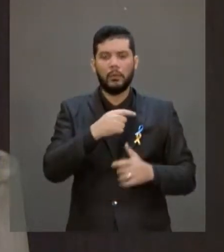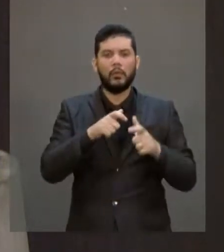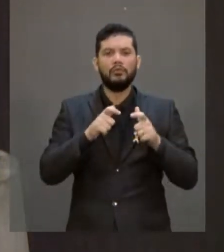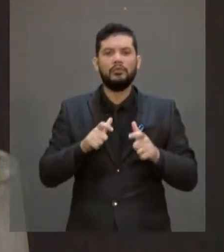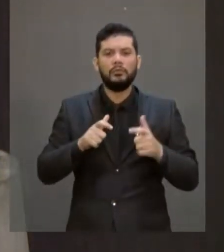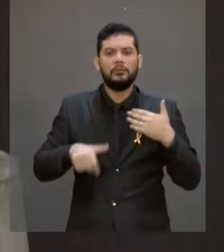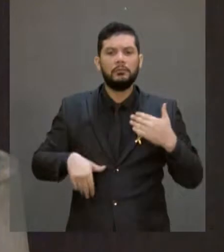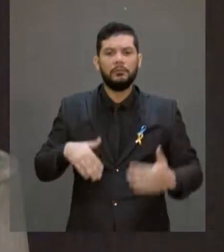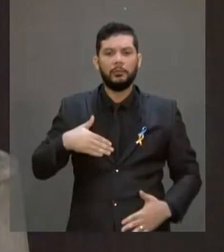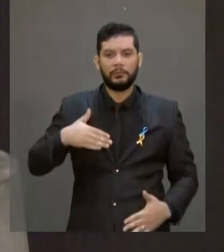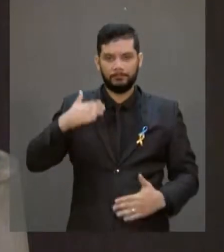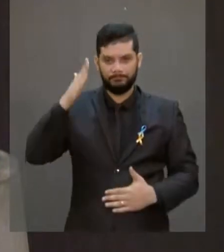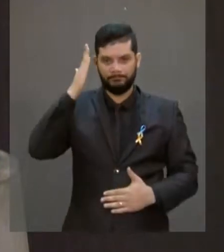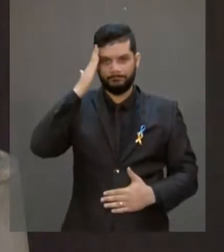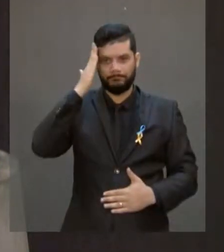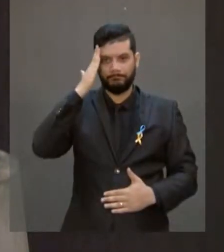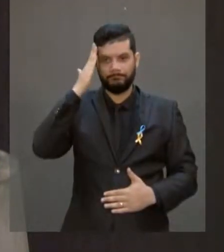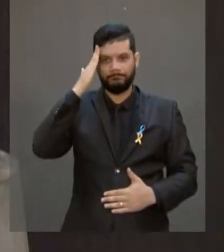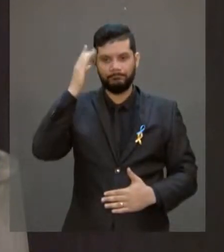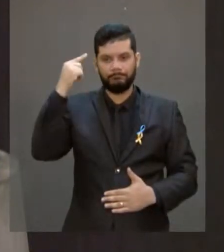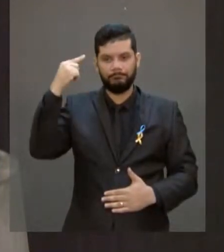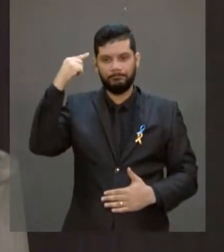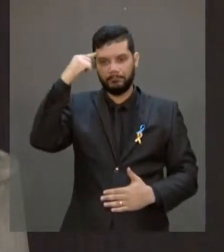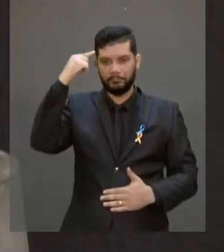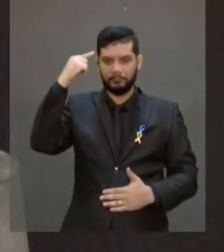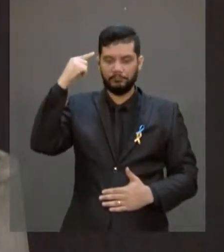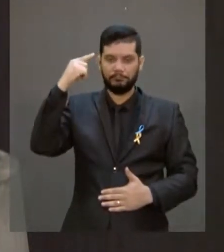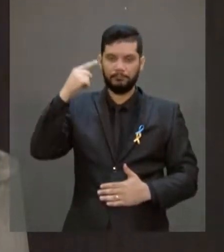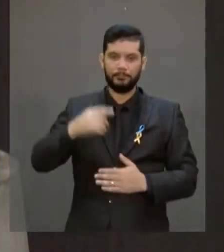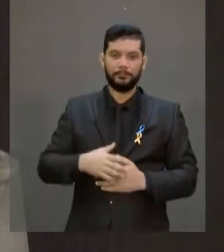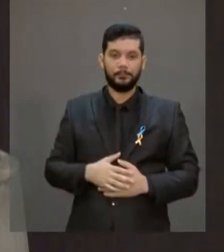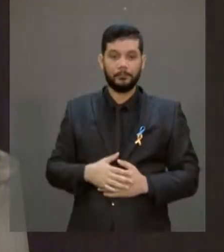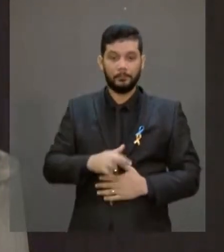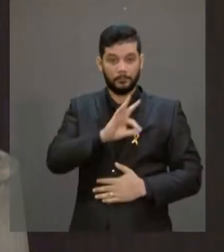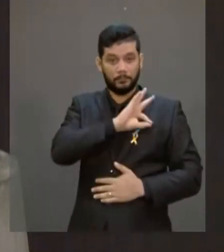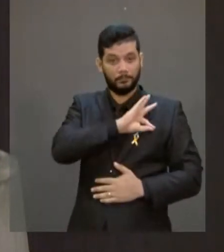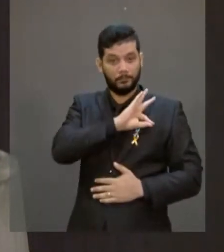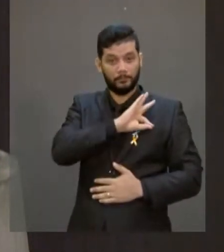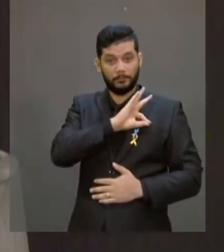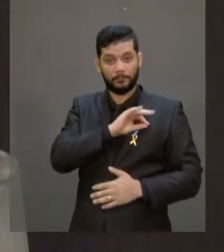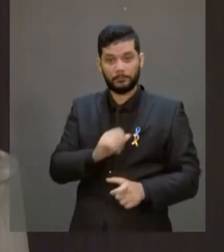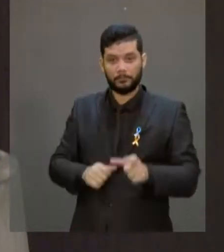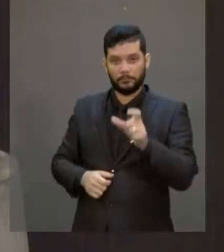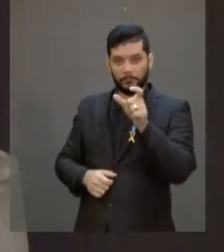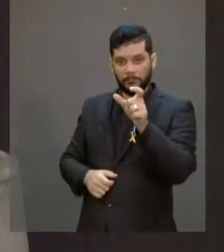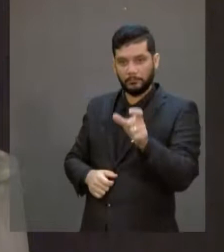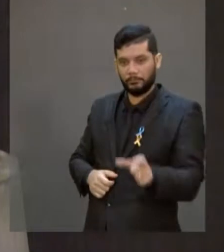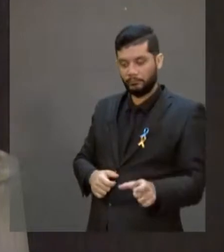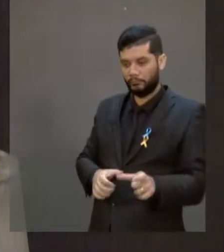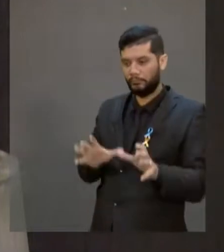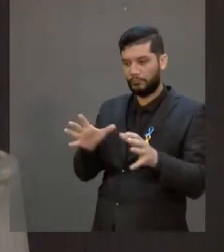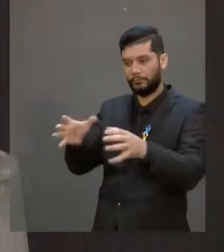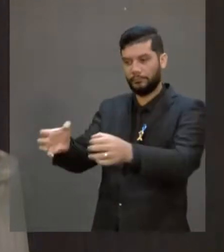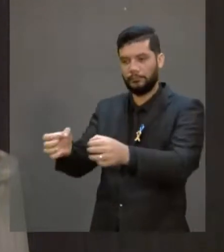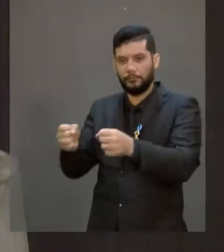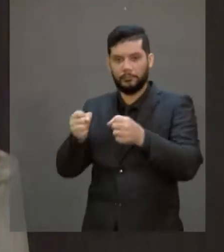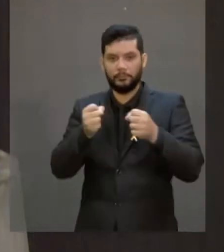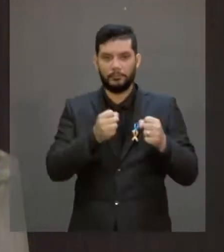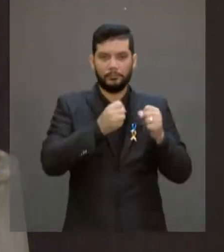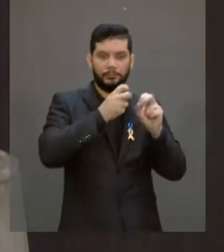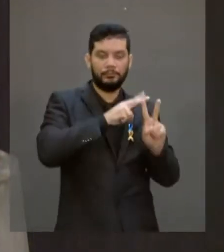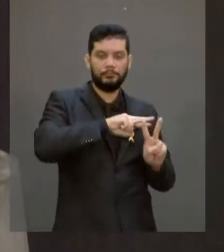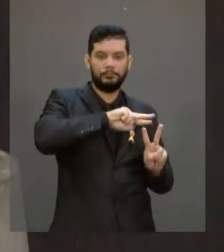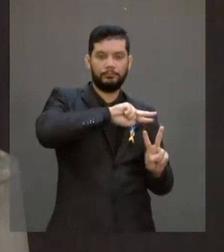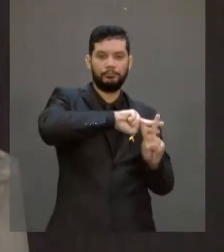policial militar que desferiu esse tiro foi recolhido preso ao presídio militar.